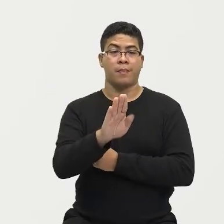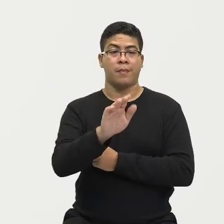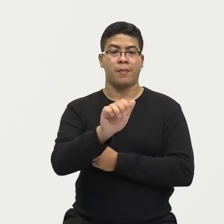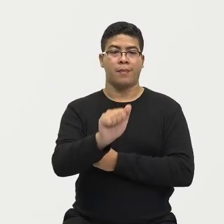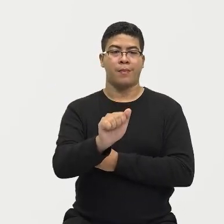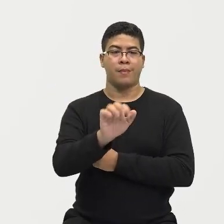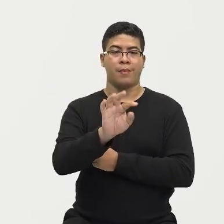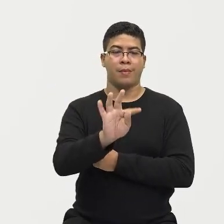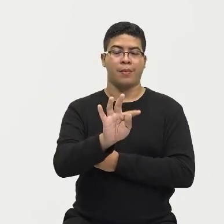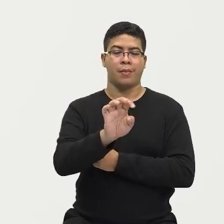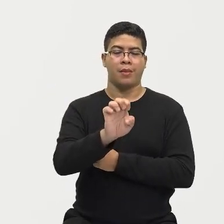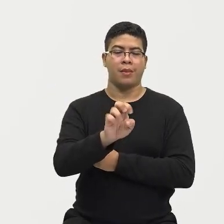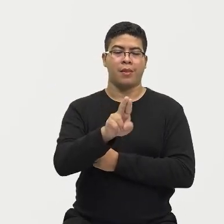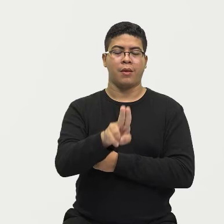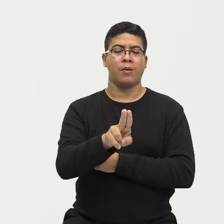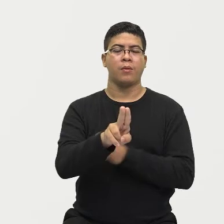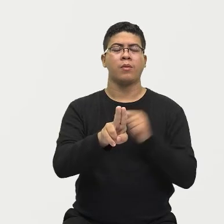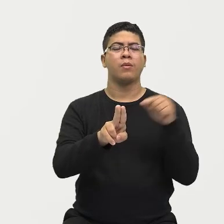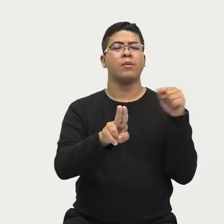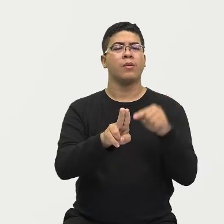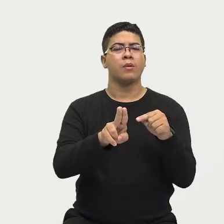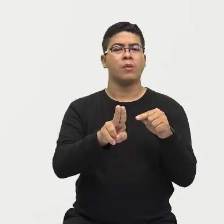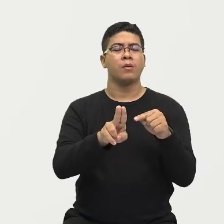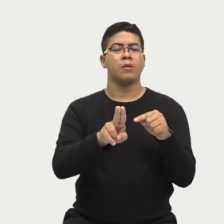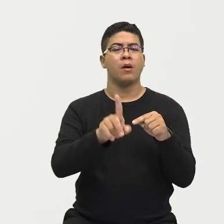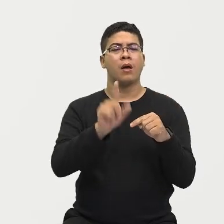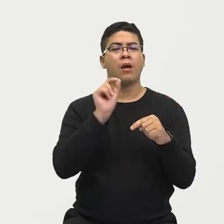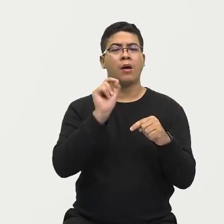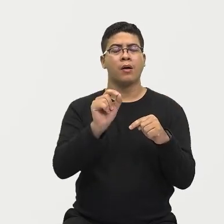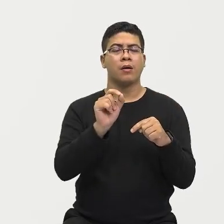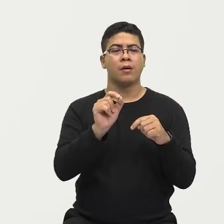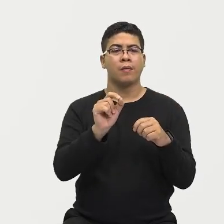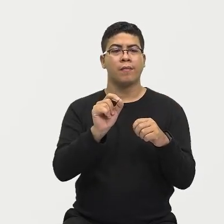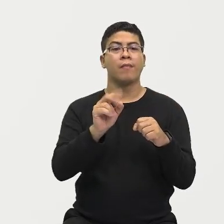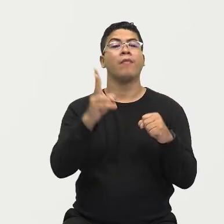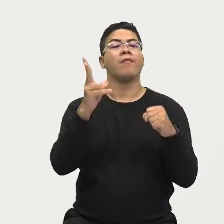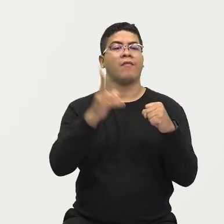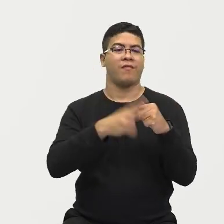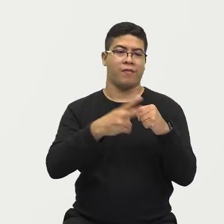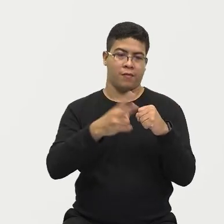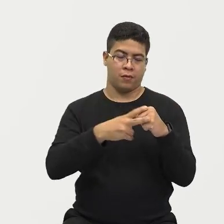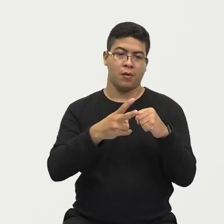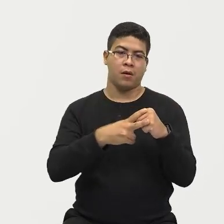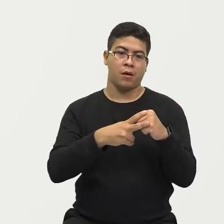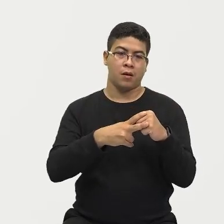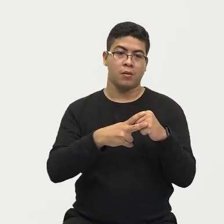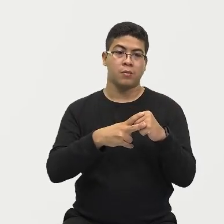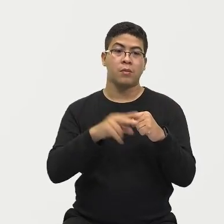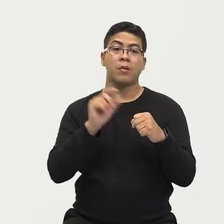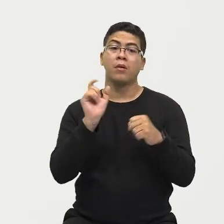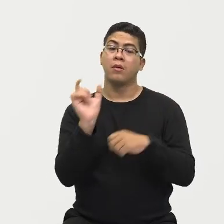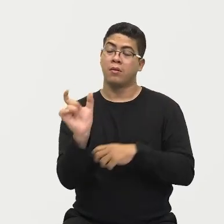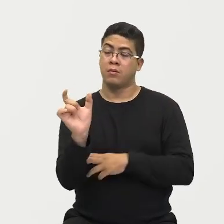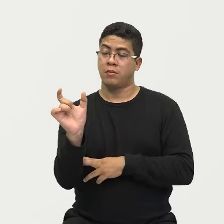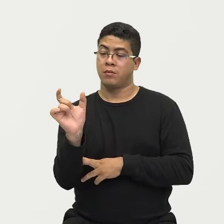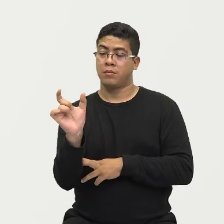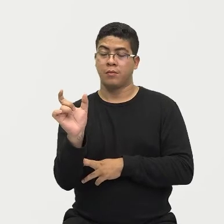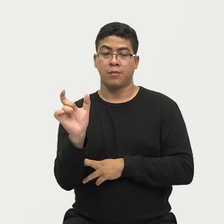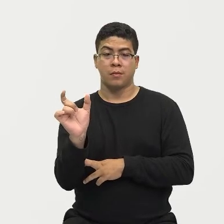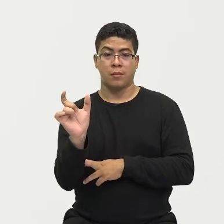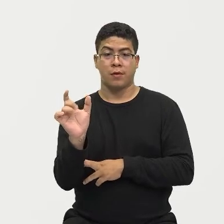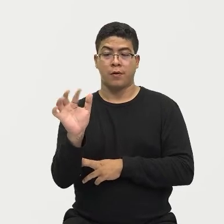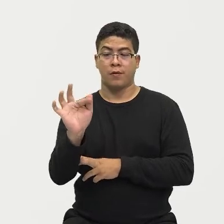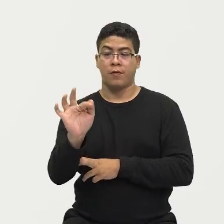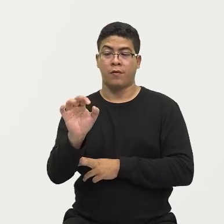Né? Ele bateu. Quem? O caminhão. O caminhão bateu, ele bateu. Então, temos aí um